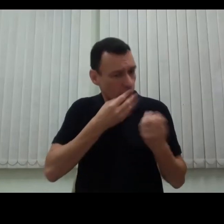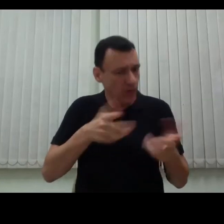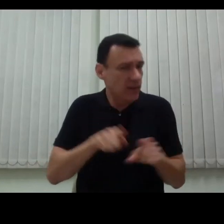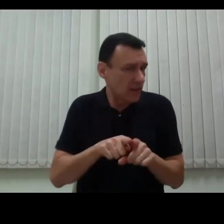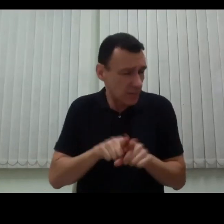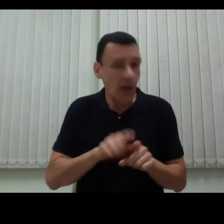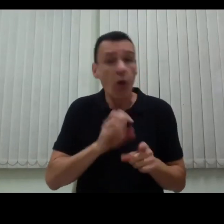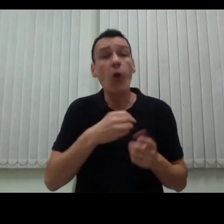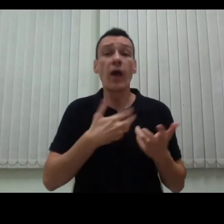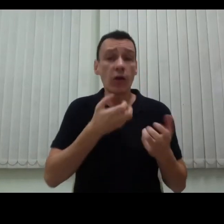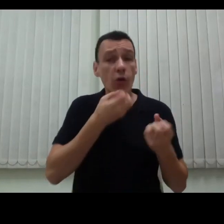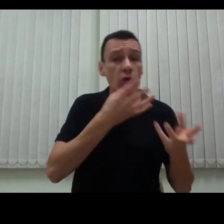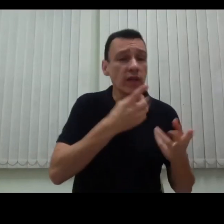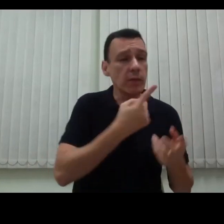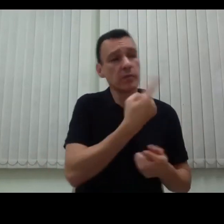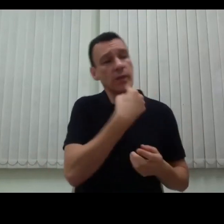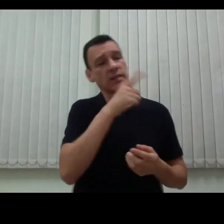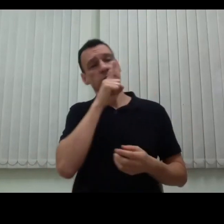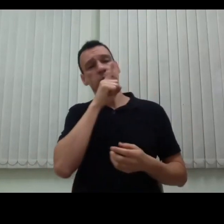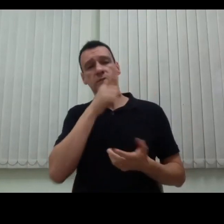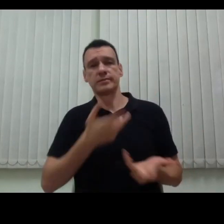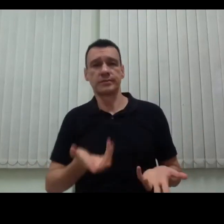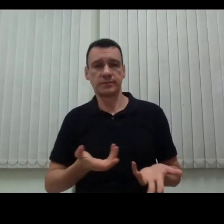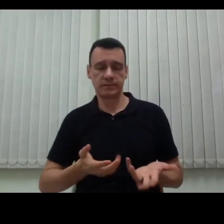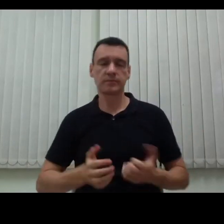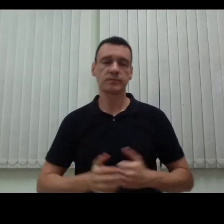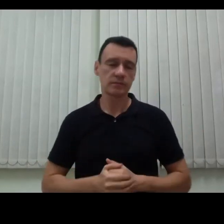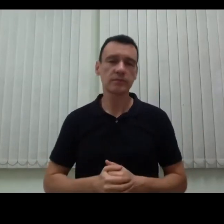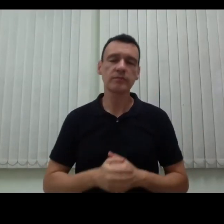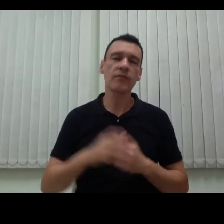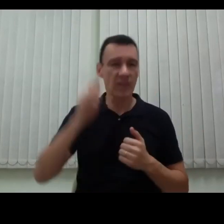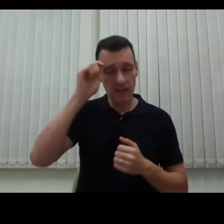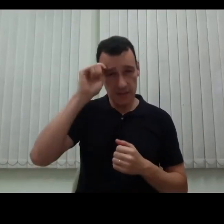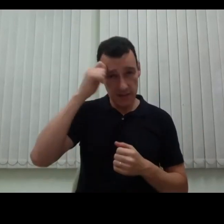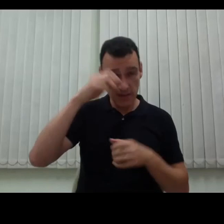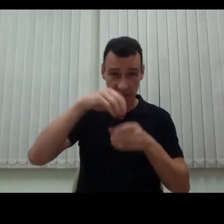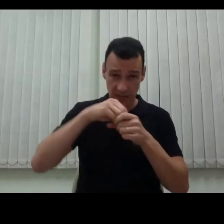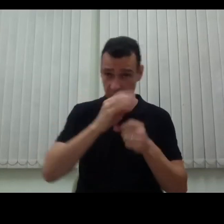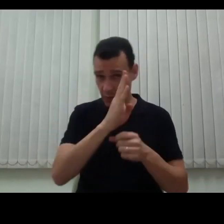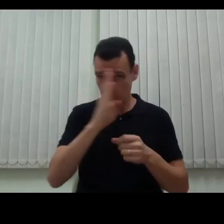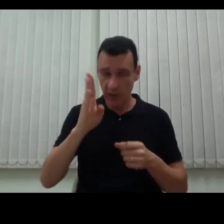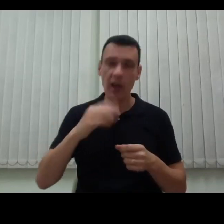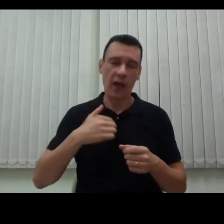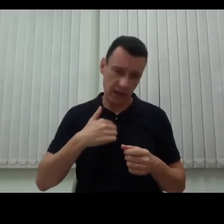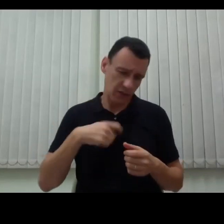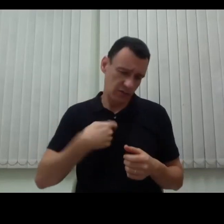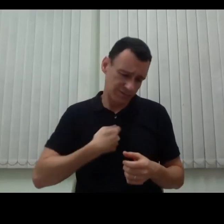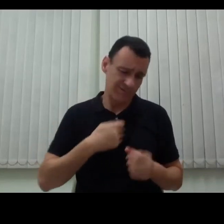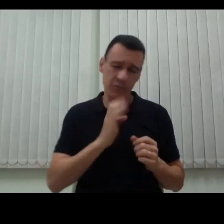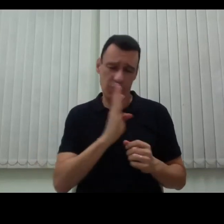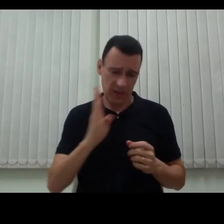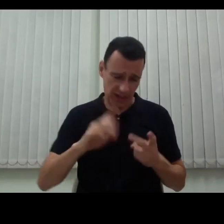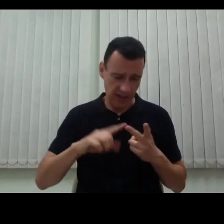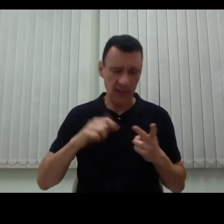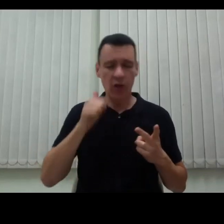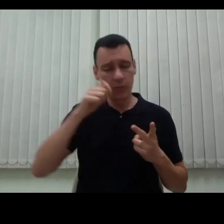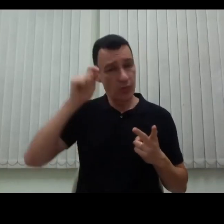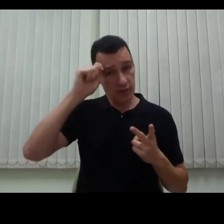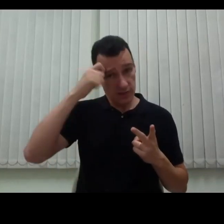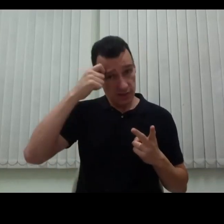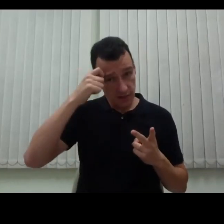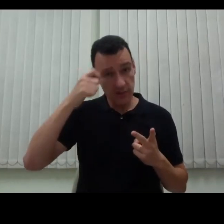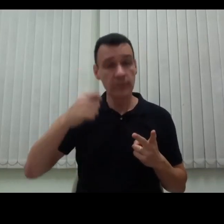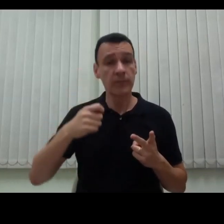uma preocupação dos profissionais, eu como bibliotecária, mulher negra, em poder